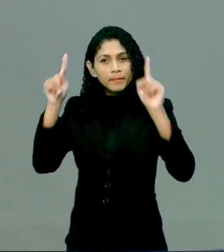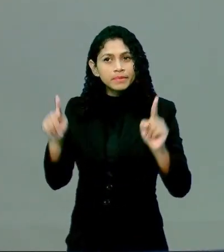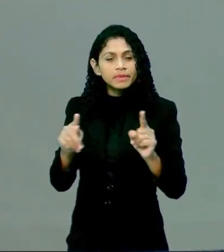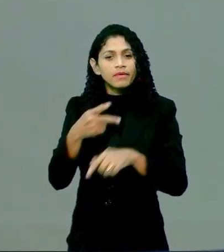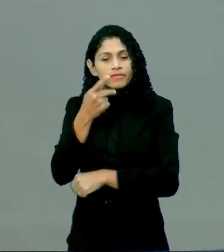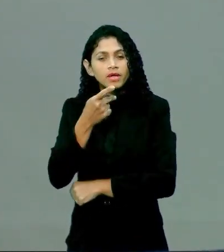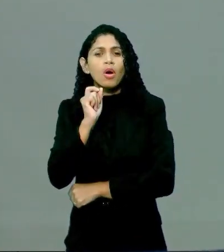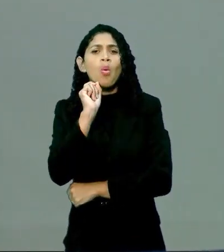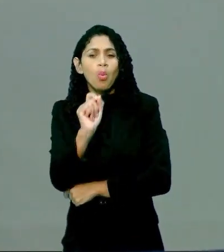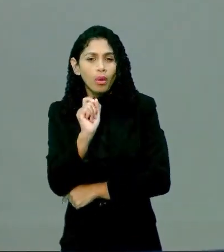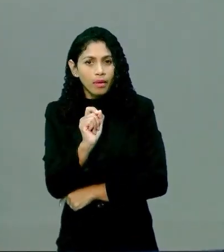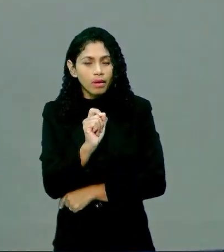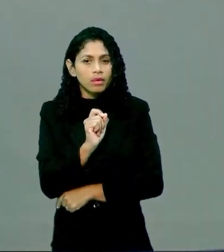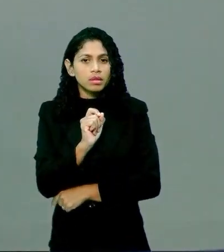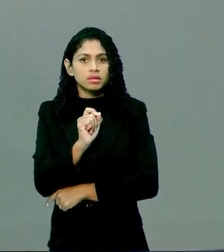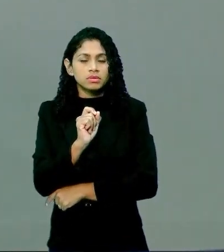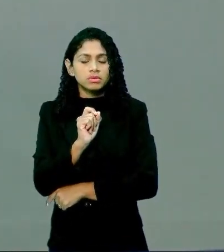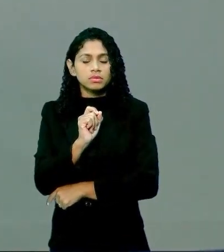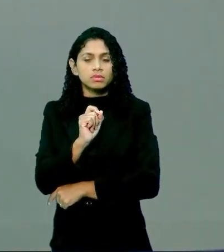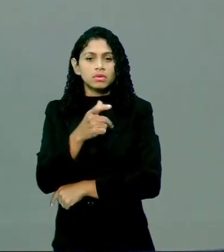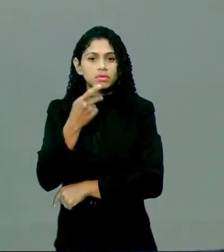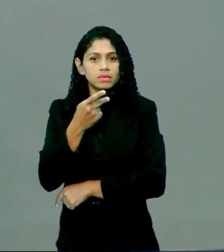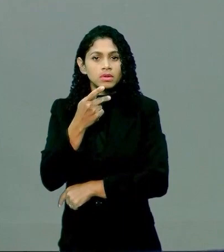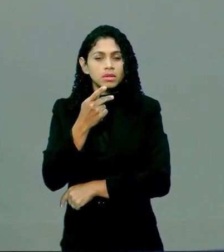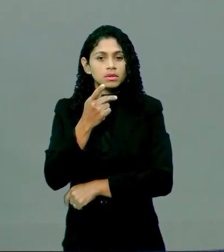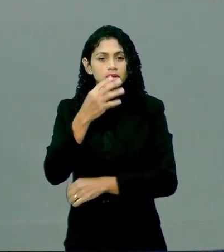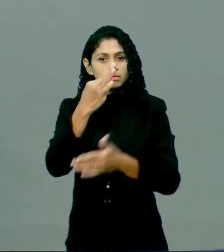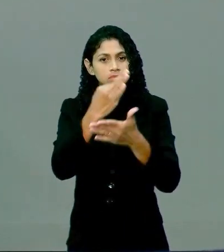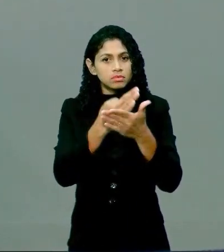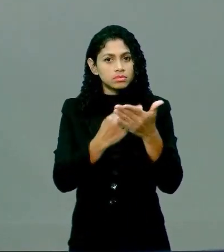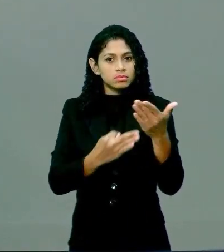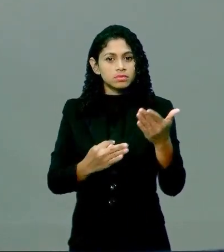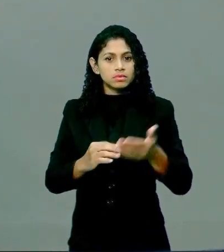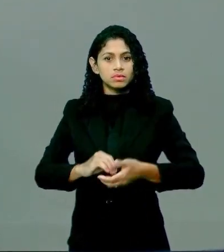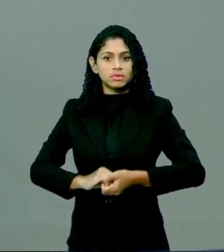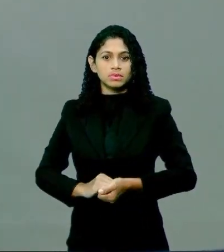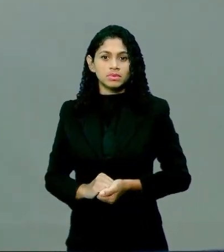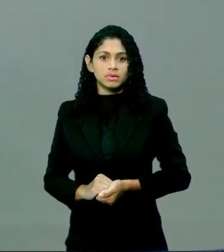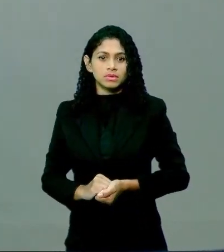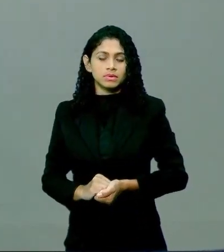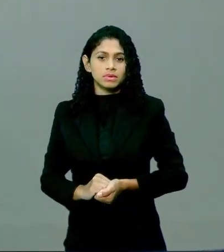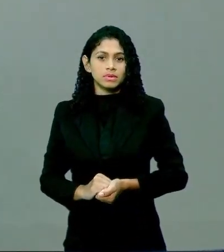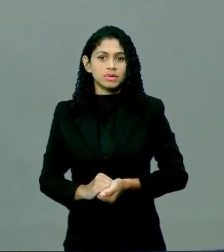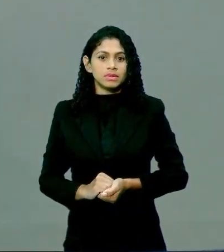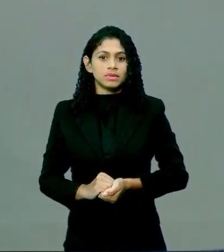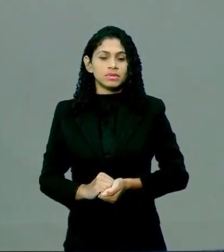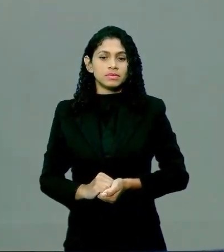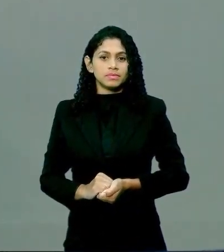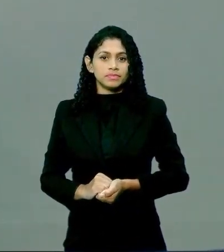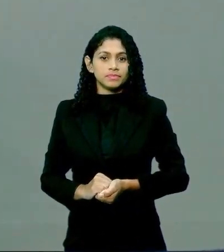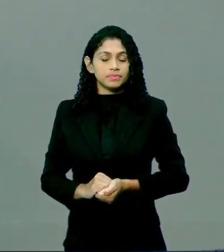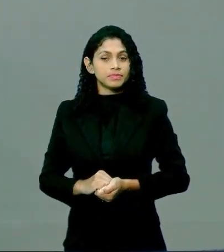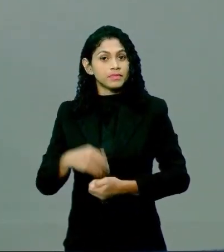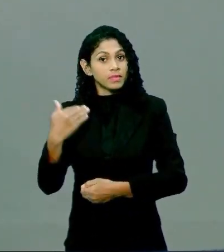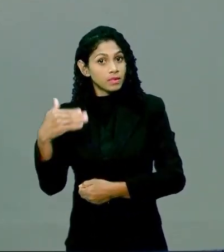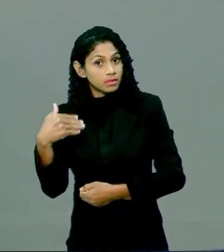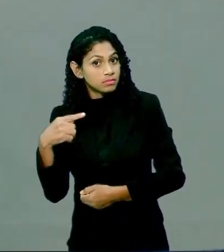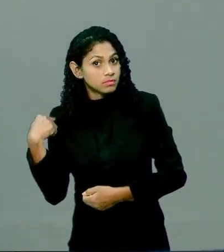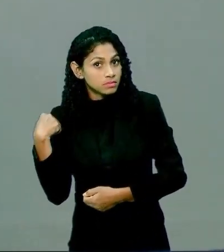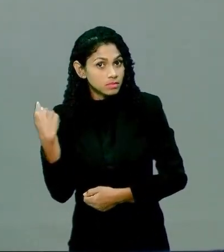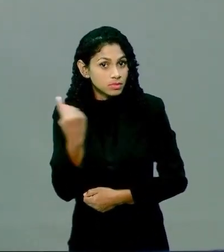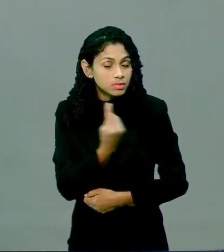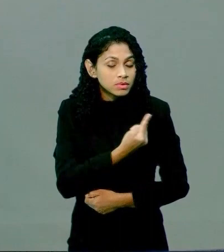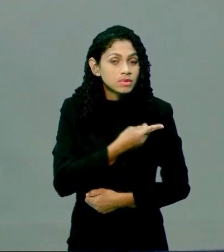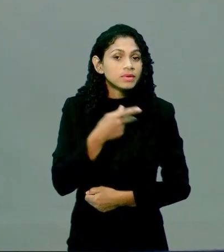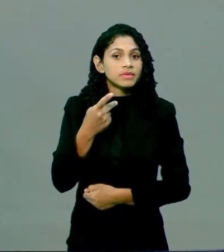recriação da realidade. Quando a gente fala do texto literário, não, perdão pessoal, quando nós falamos do texto